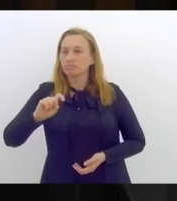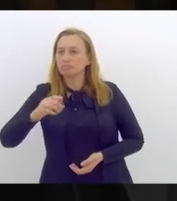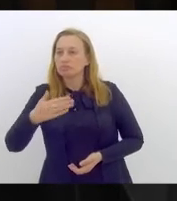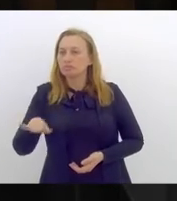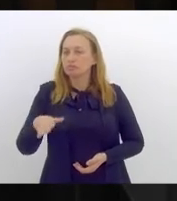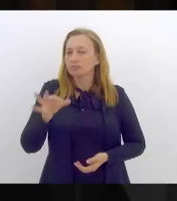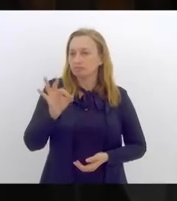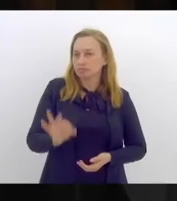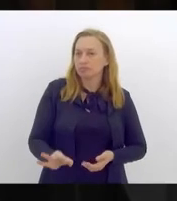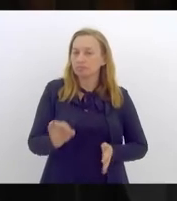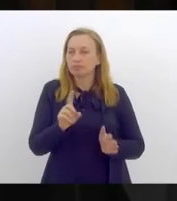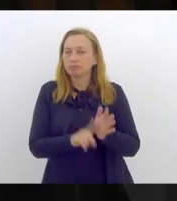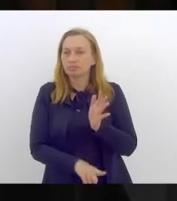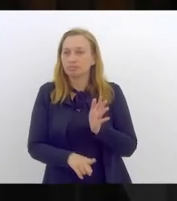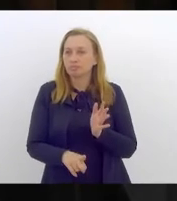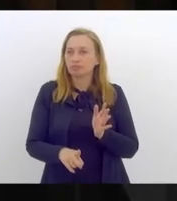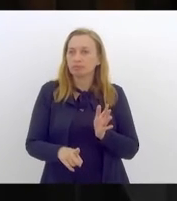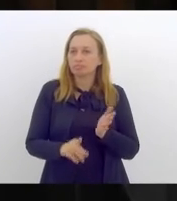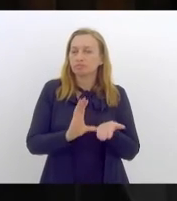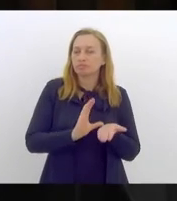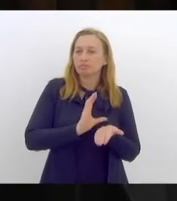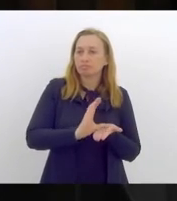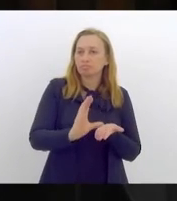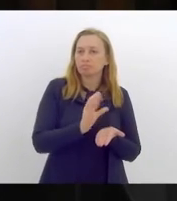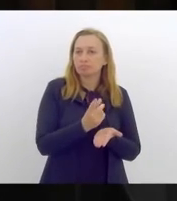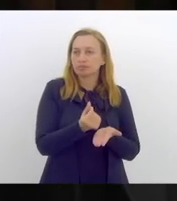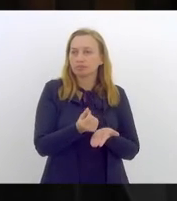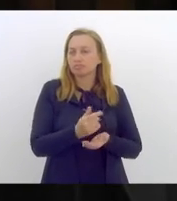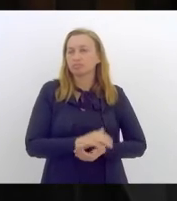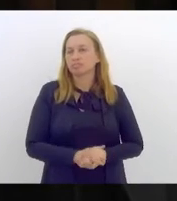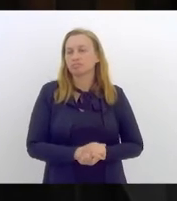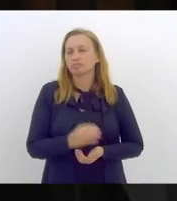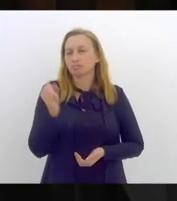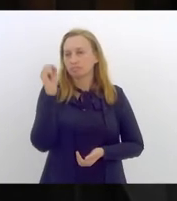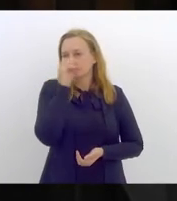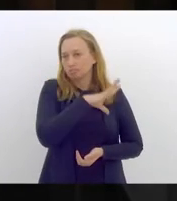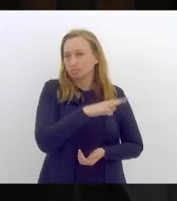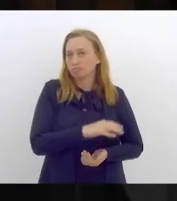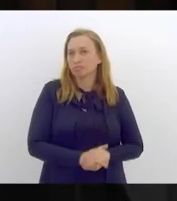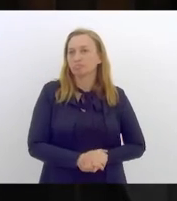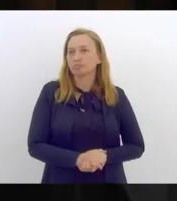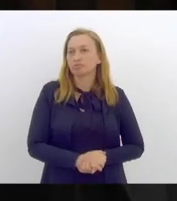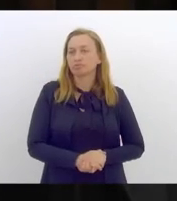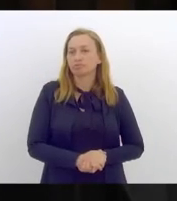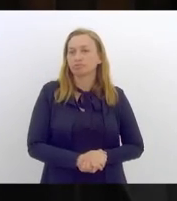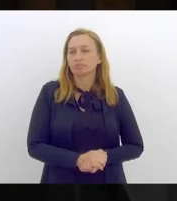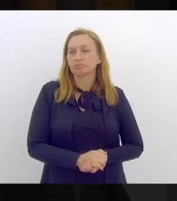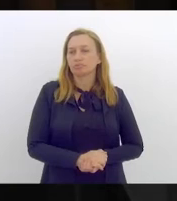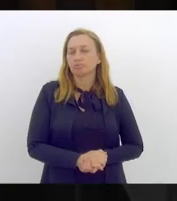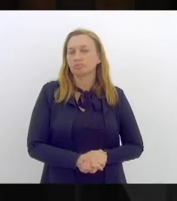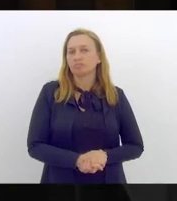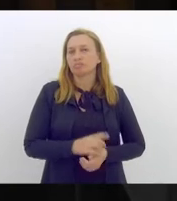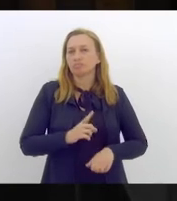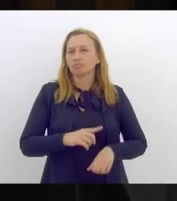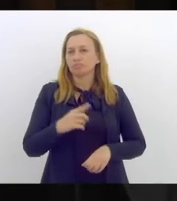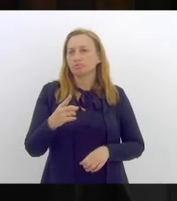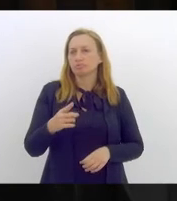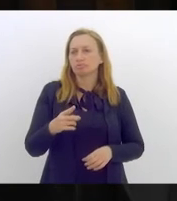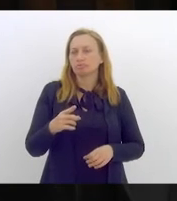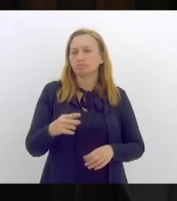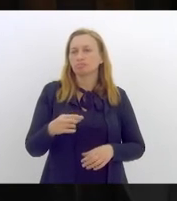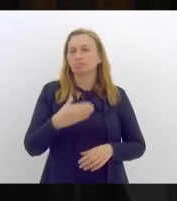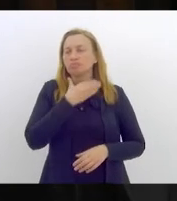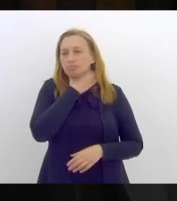28,5% de redução nos recursos para assistência social. Isso é um absurdo. Um momento onde o país vive ainda uma